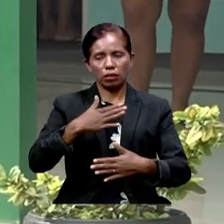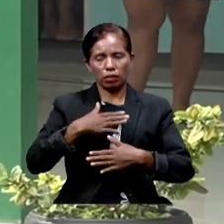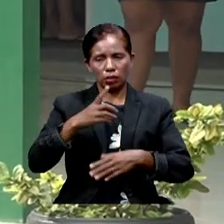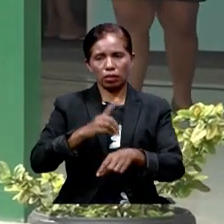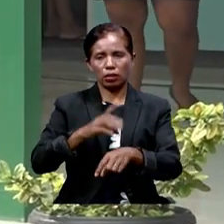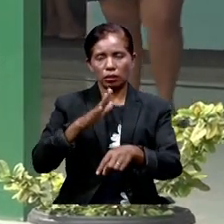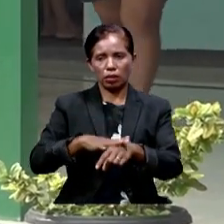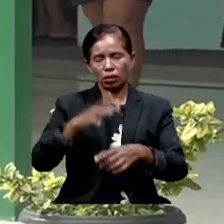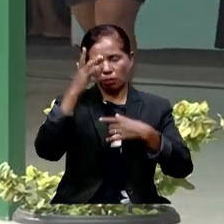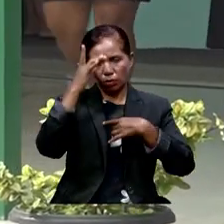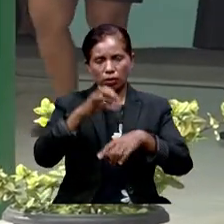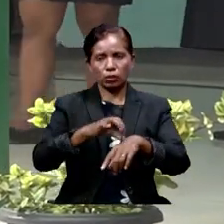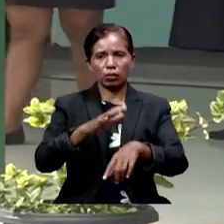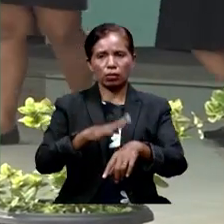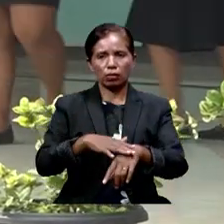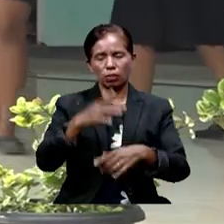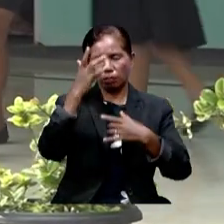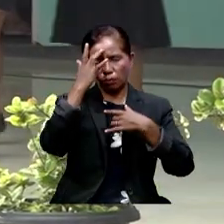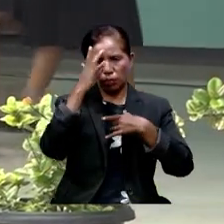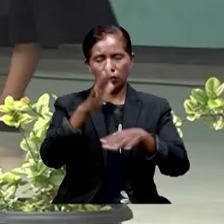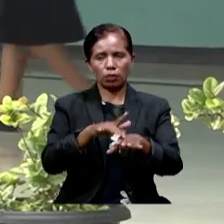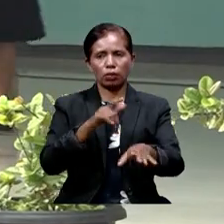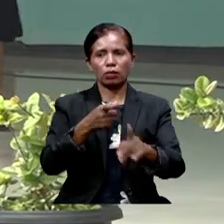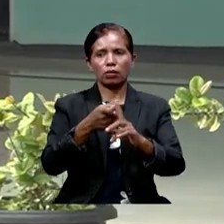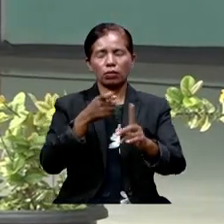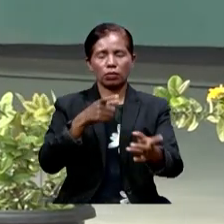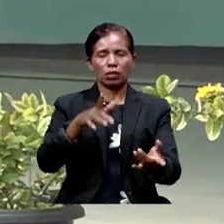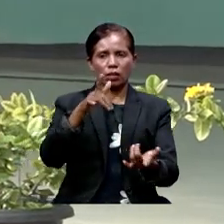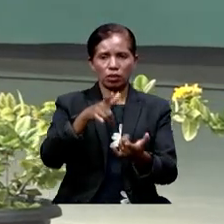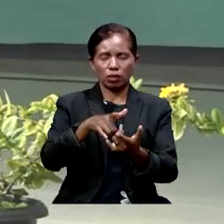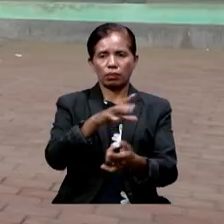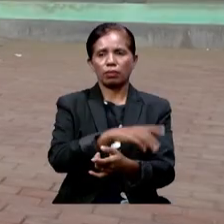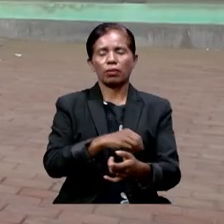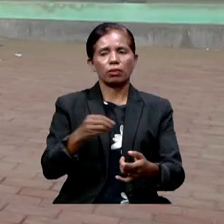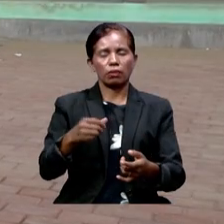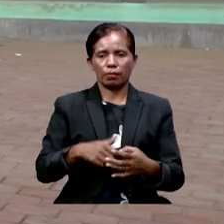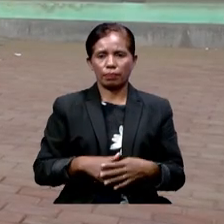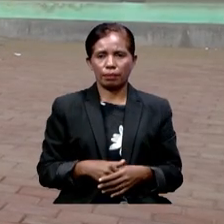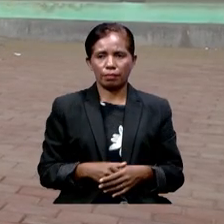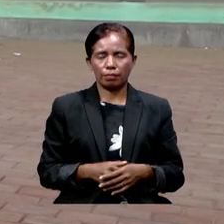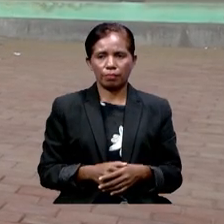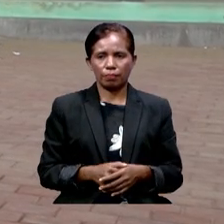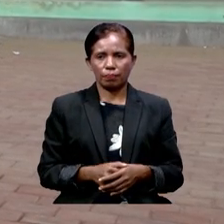moras kulit, tensão, nomos moras hadait, usi relação sexual. Celina Lopes, Adérito Ximenes, GMN.